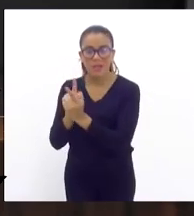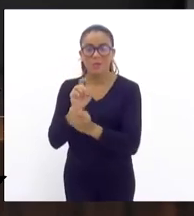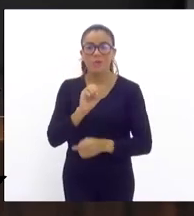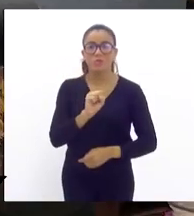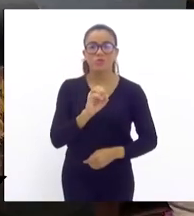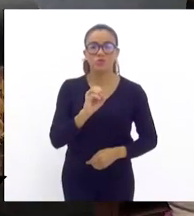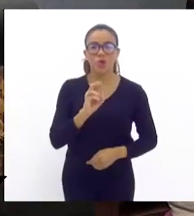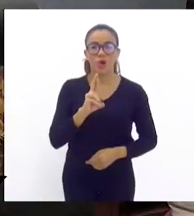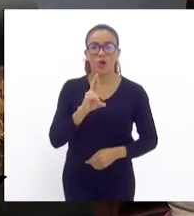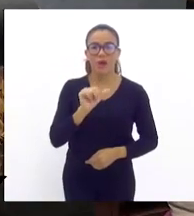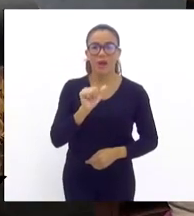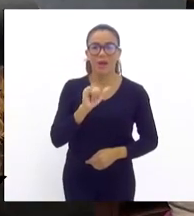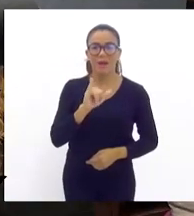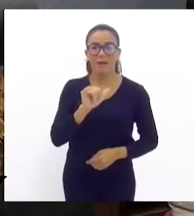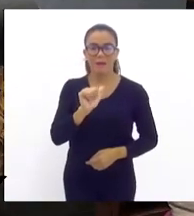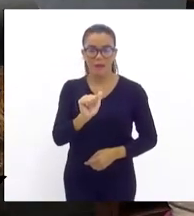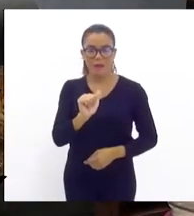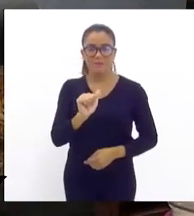favor.